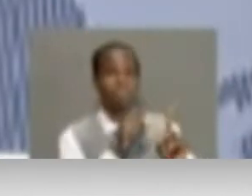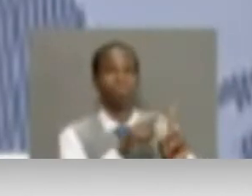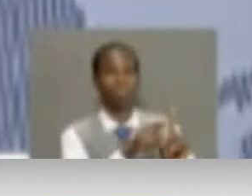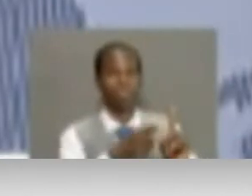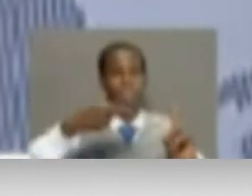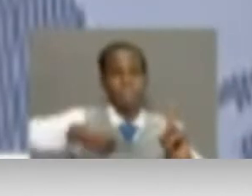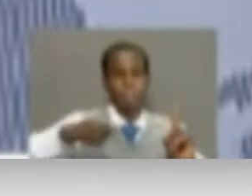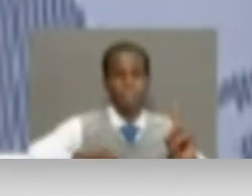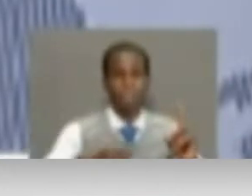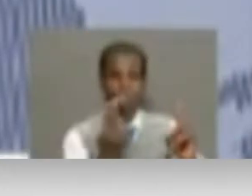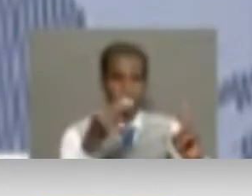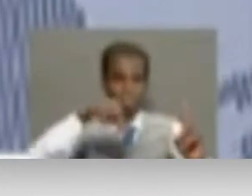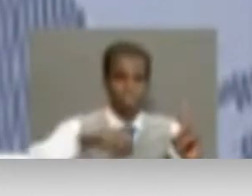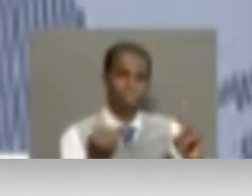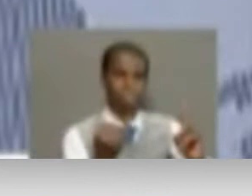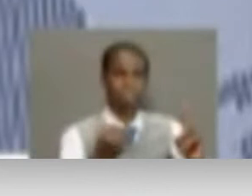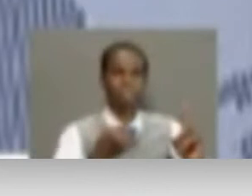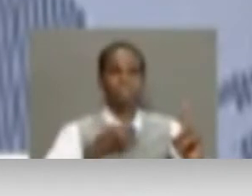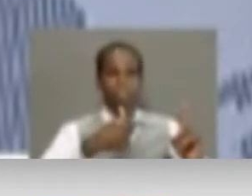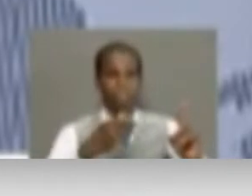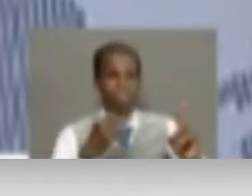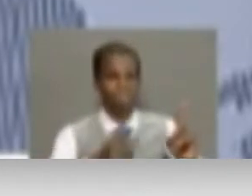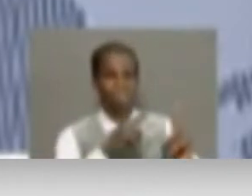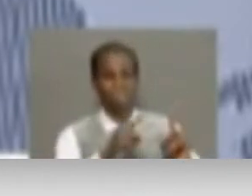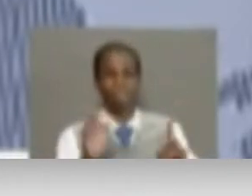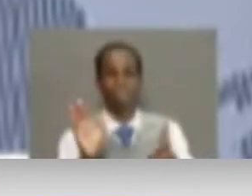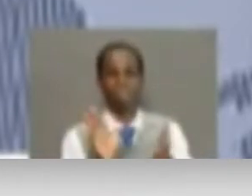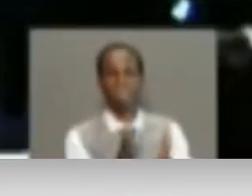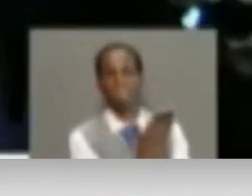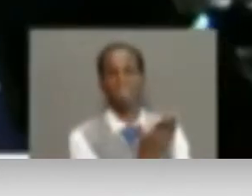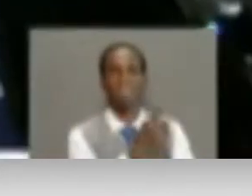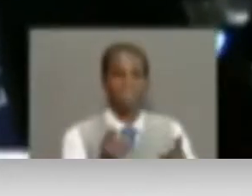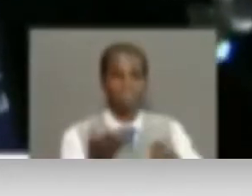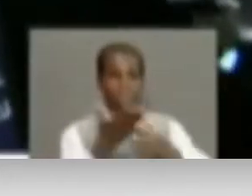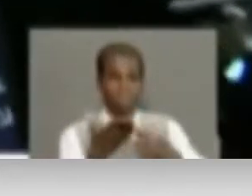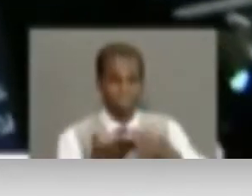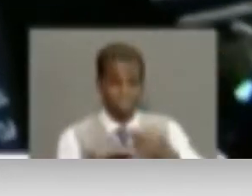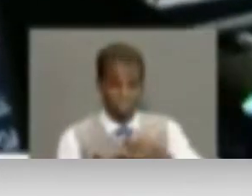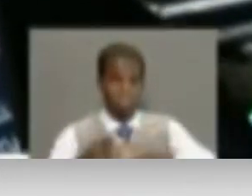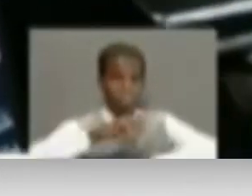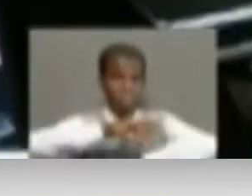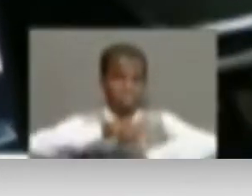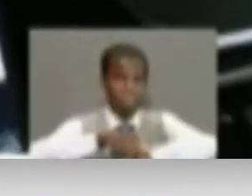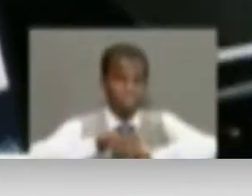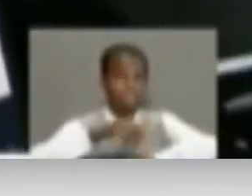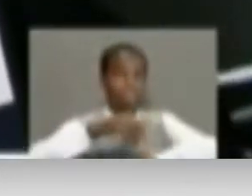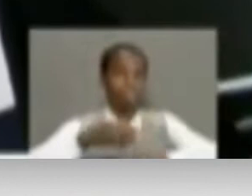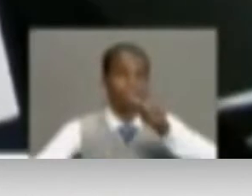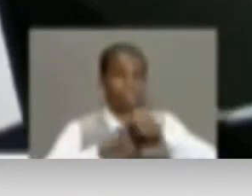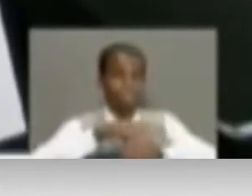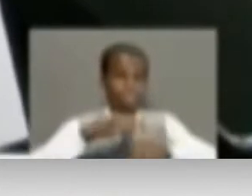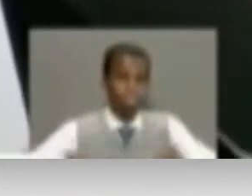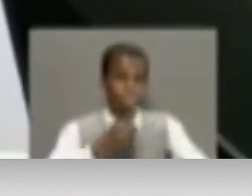então candidato, Adalberto Costa Júnior. Portanto, o regulamento eleitoral daquela força política, nos termos do seu artigo